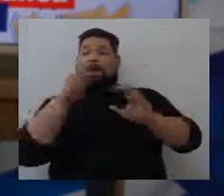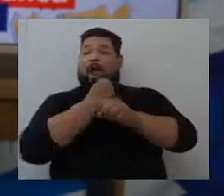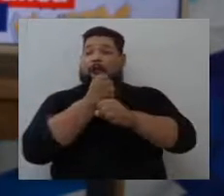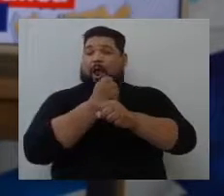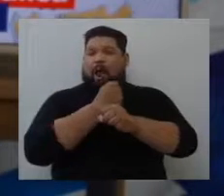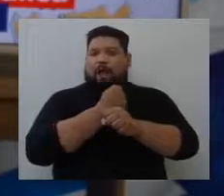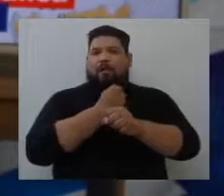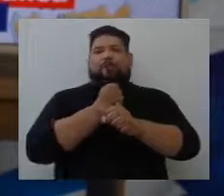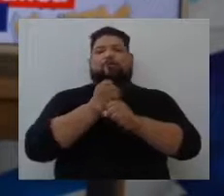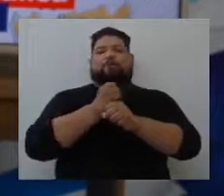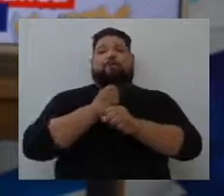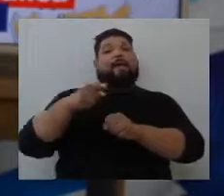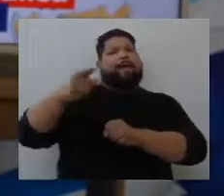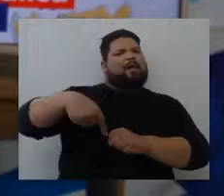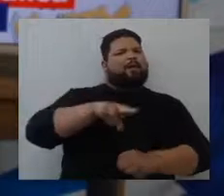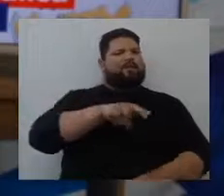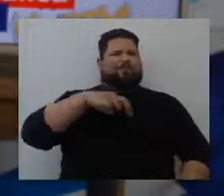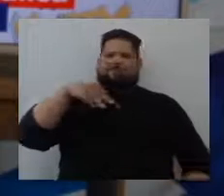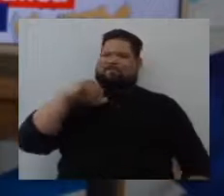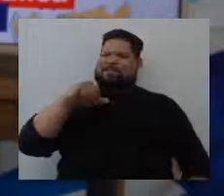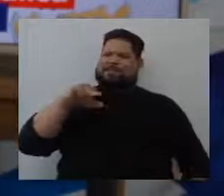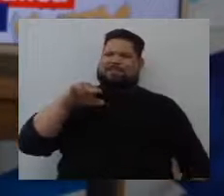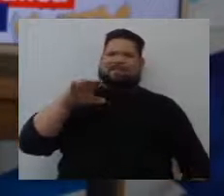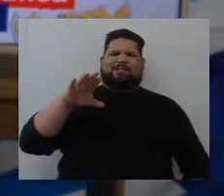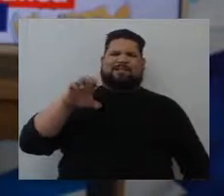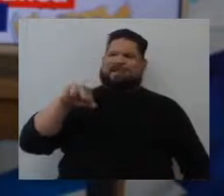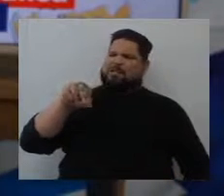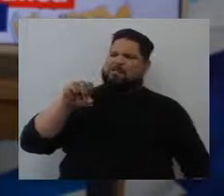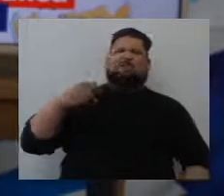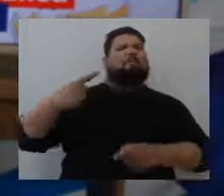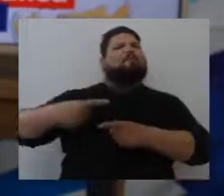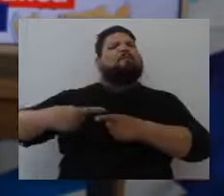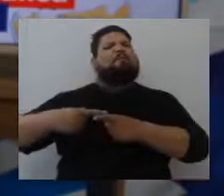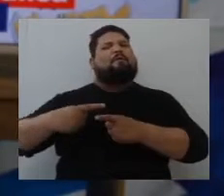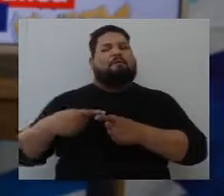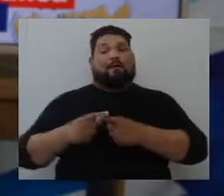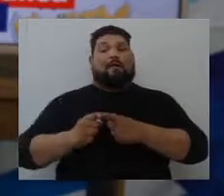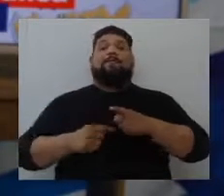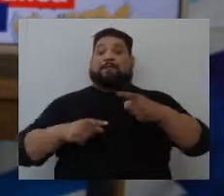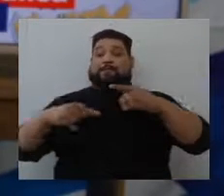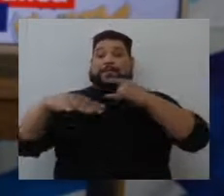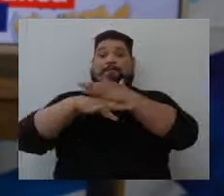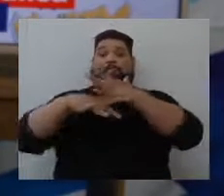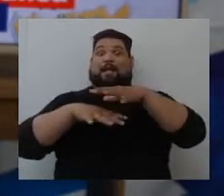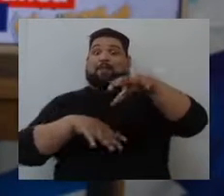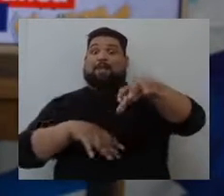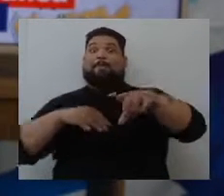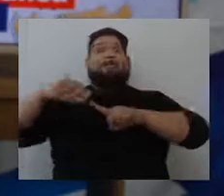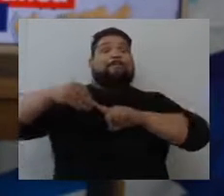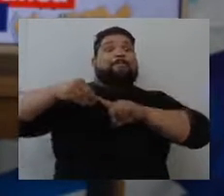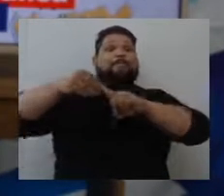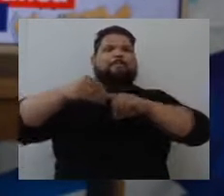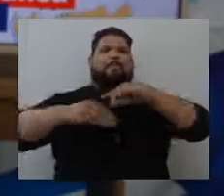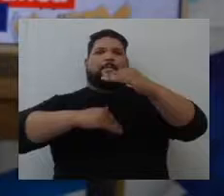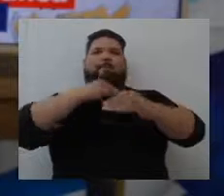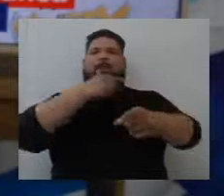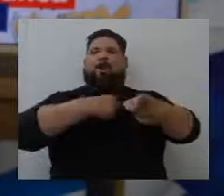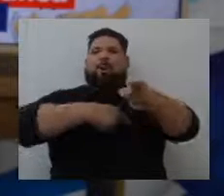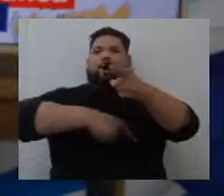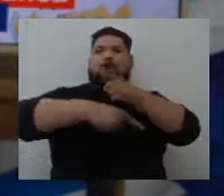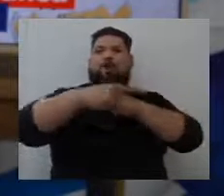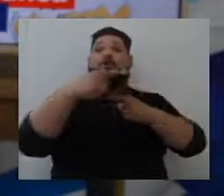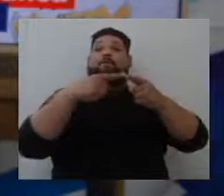os aqueus são chamados de micenos, por conta da sua cidade mais desenvolvida, que seria basicamente uma